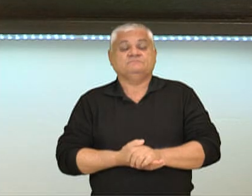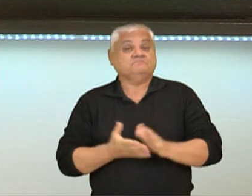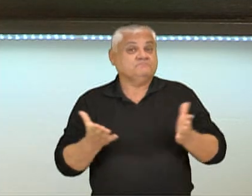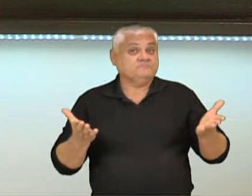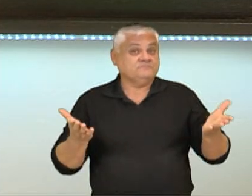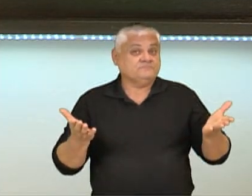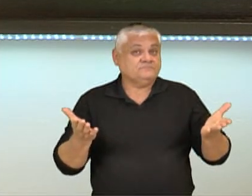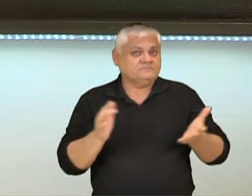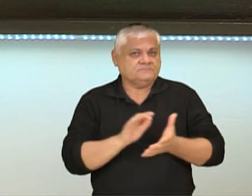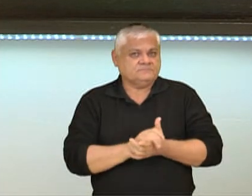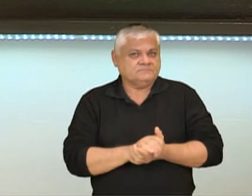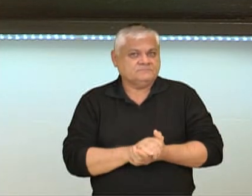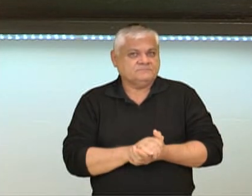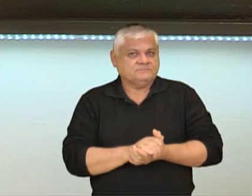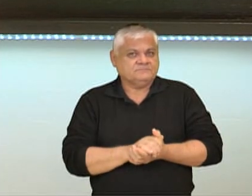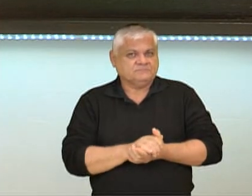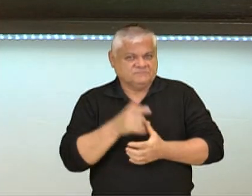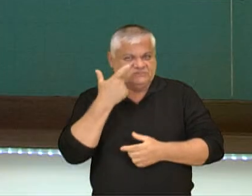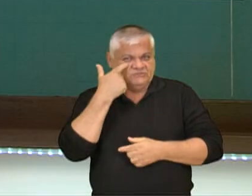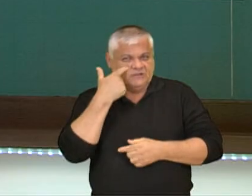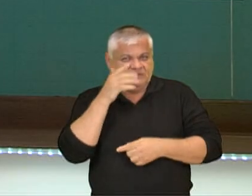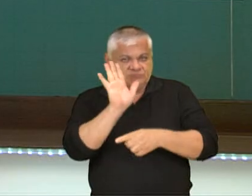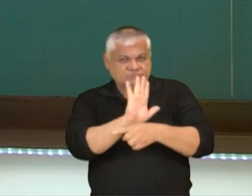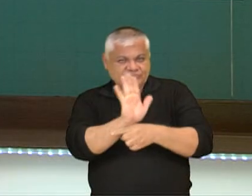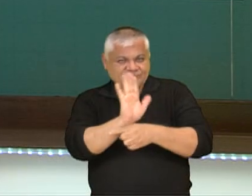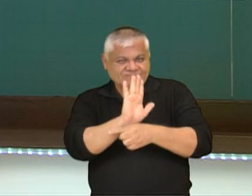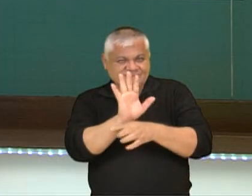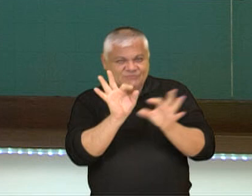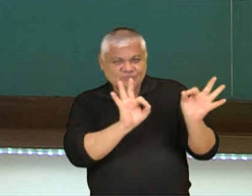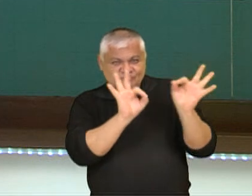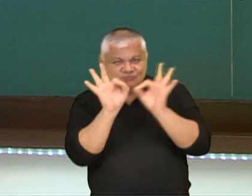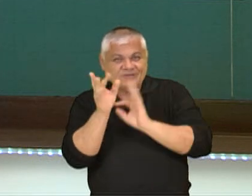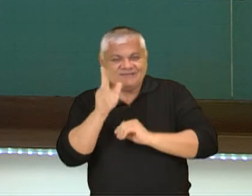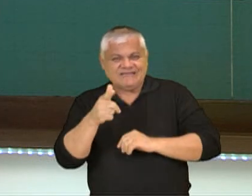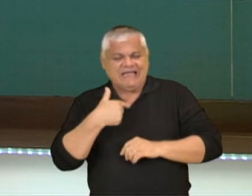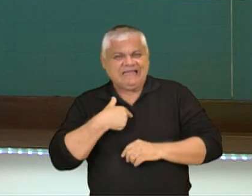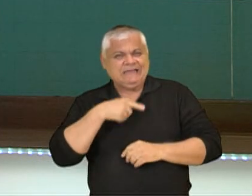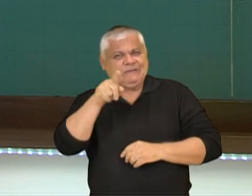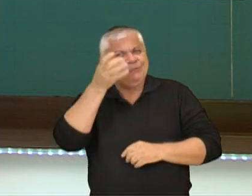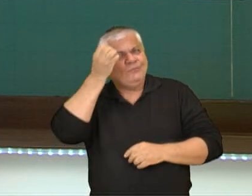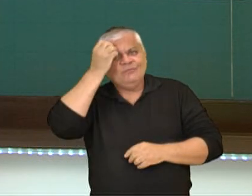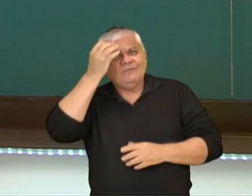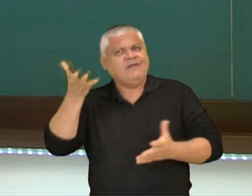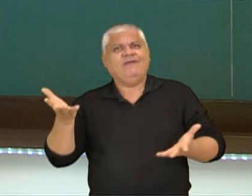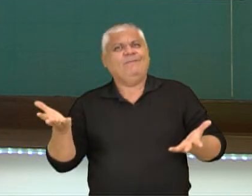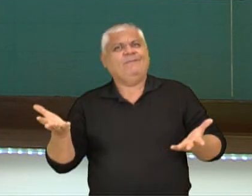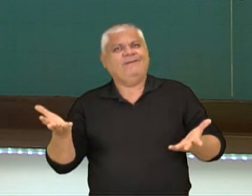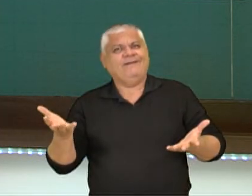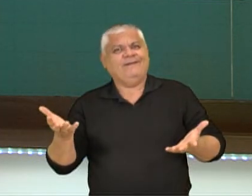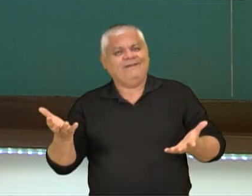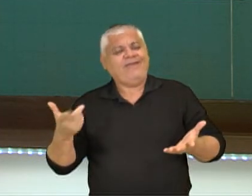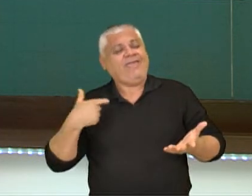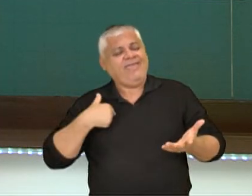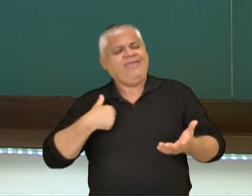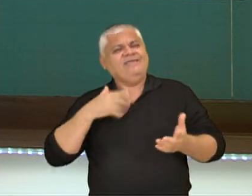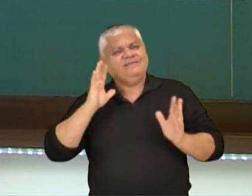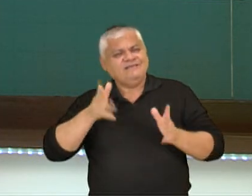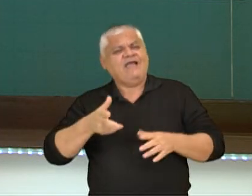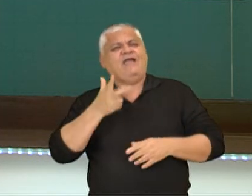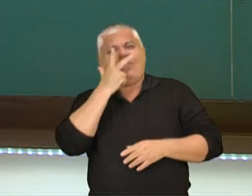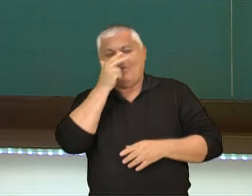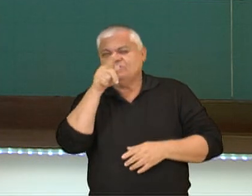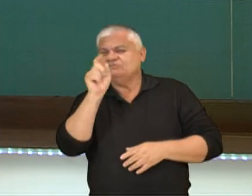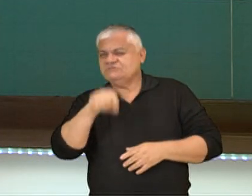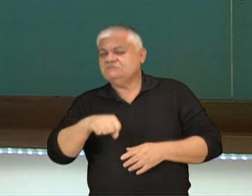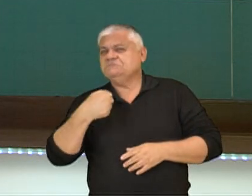E aí? Já assistiu? Muitos de vocês já assistiram, às vezes não conseguem se recordar agora, né? Nesse momento, não conseguiu se recordar